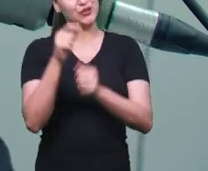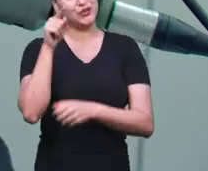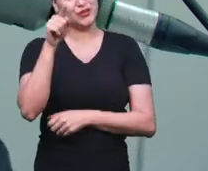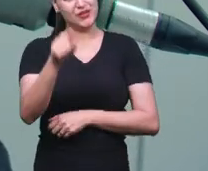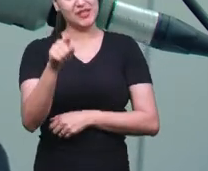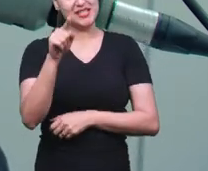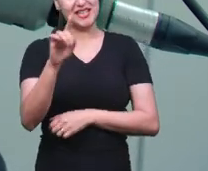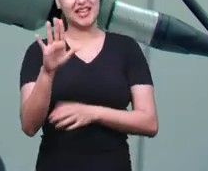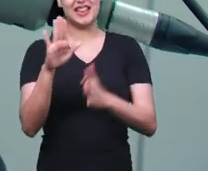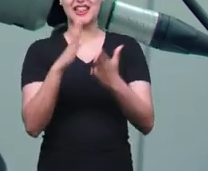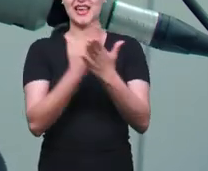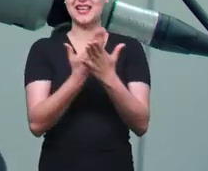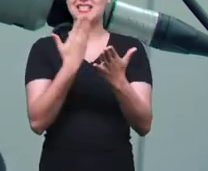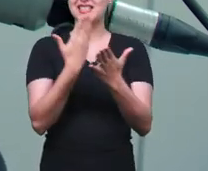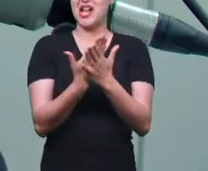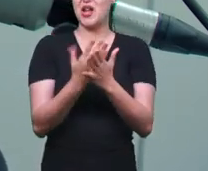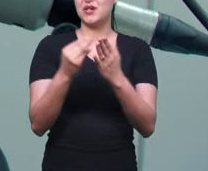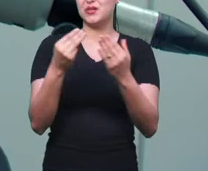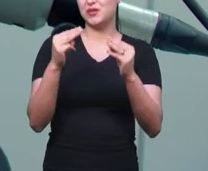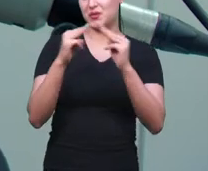de Manaim. Então,